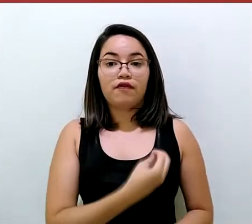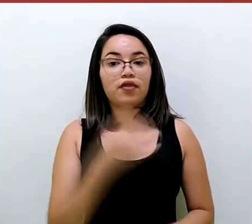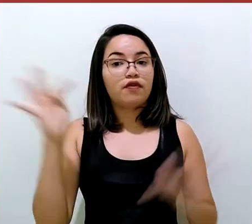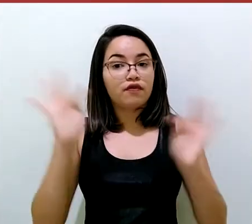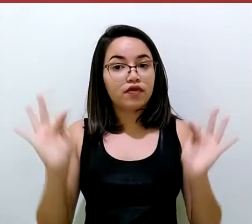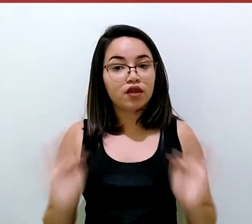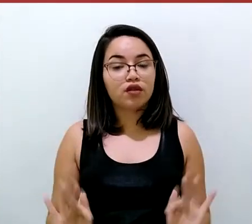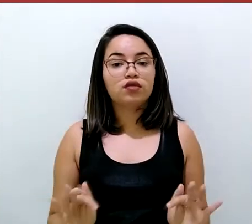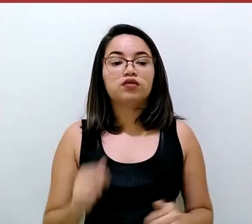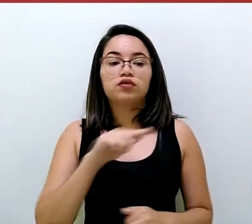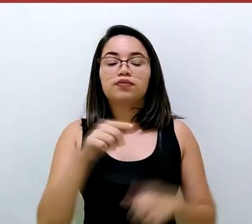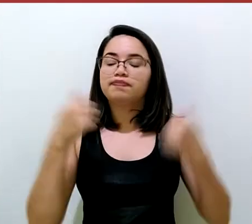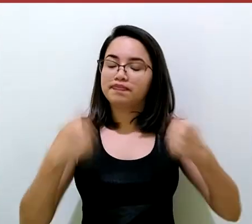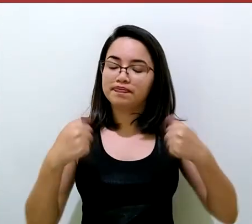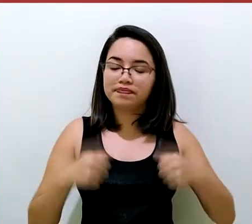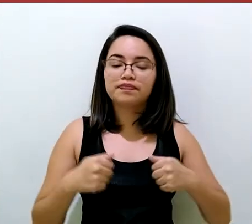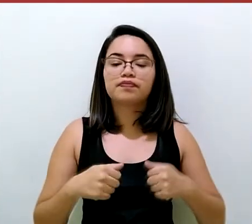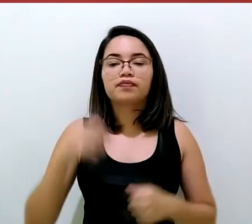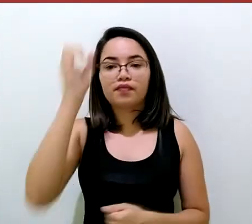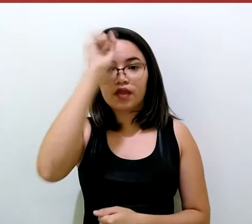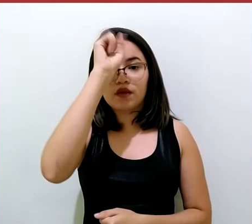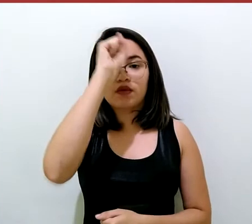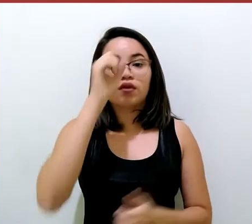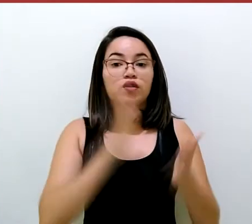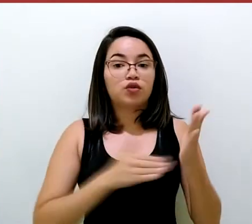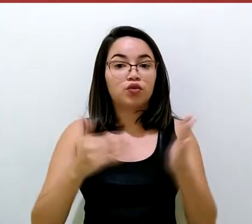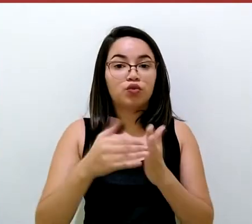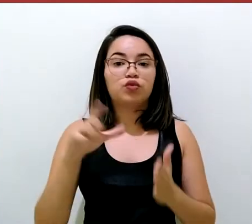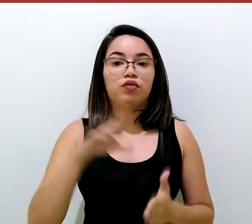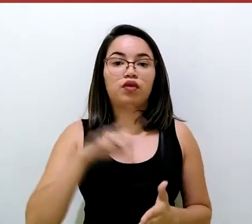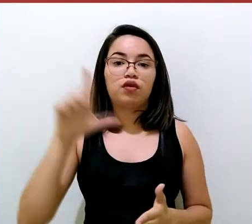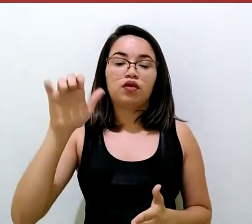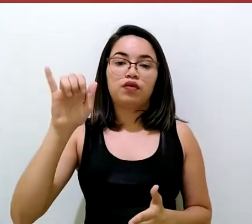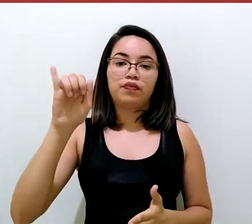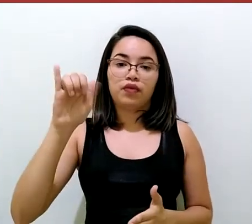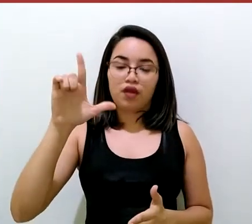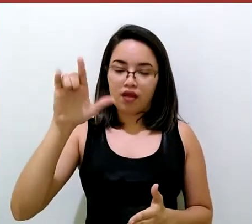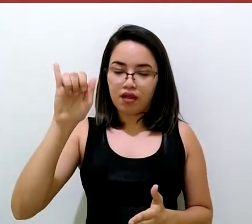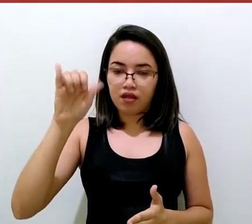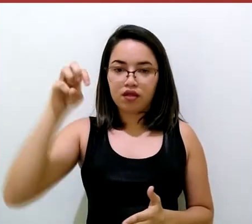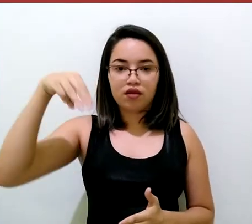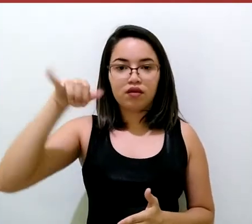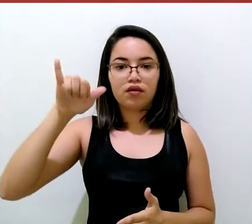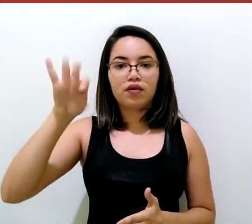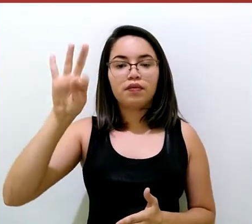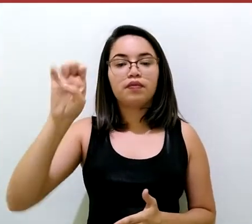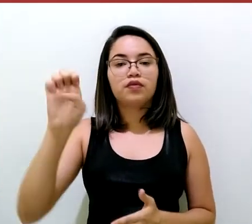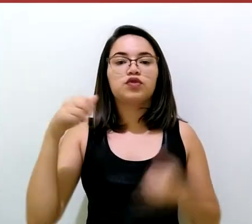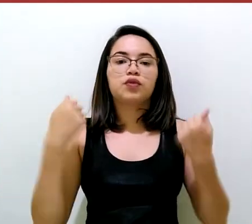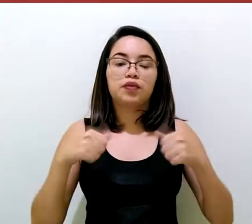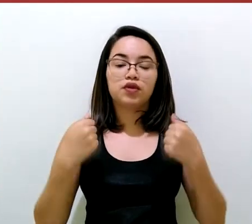de sucesso, eles precisam aprender que tudo tem limites, e eles